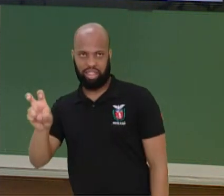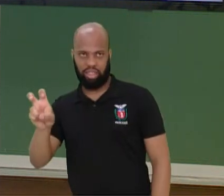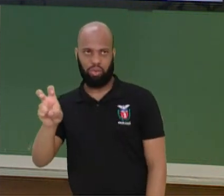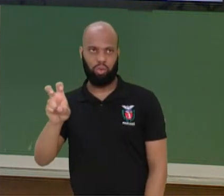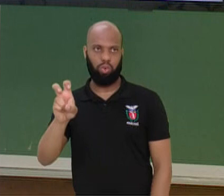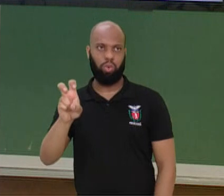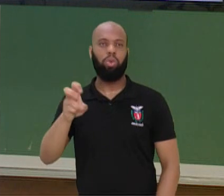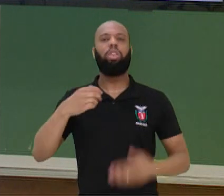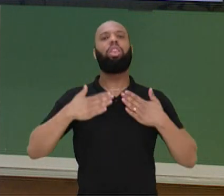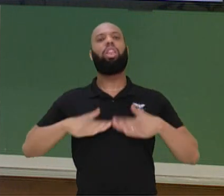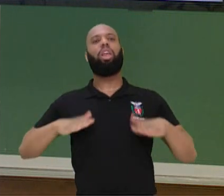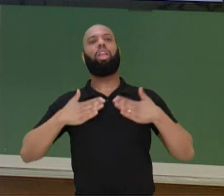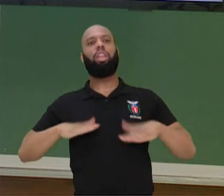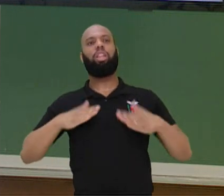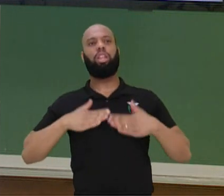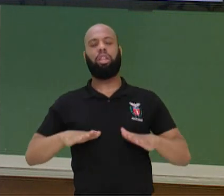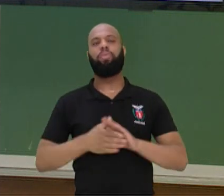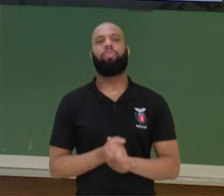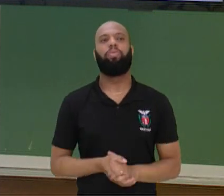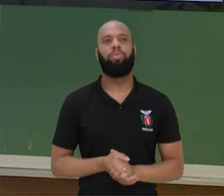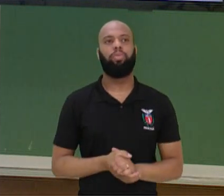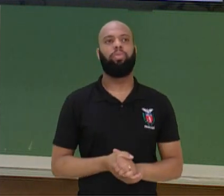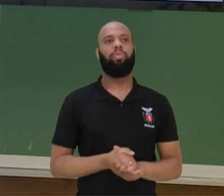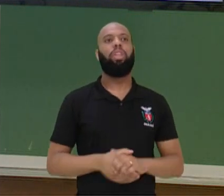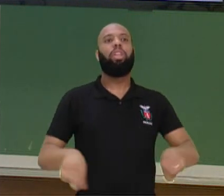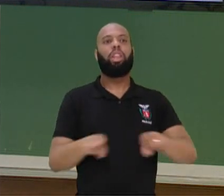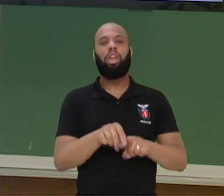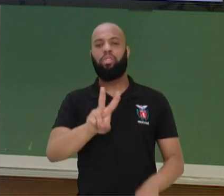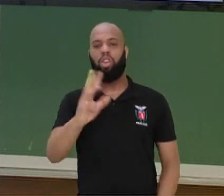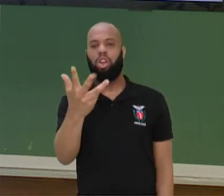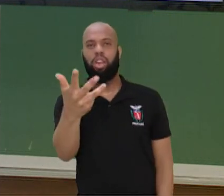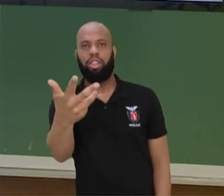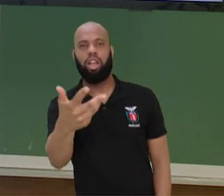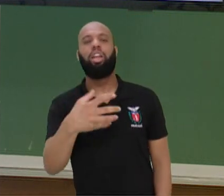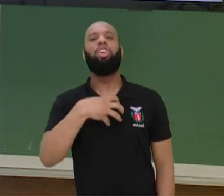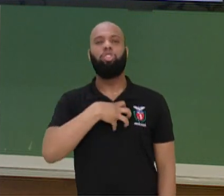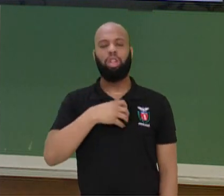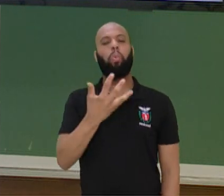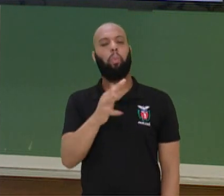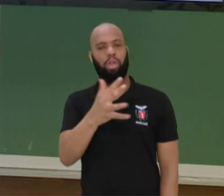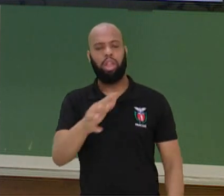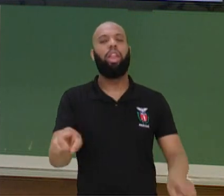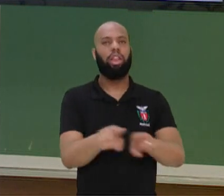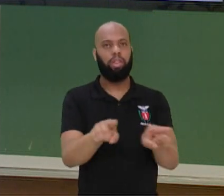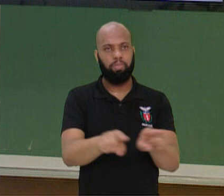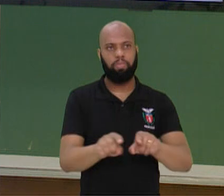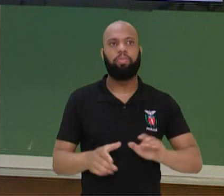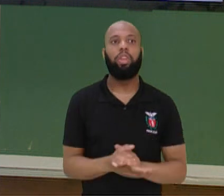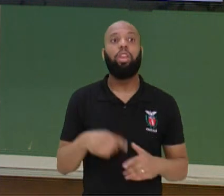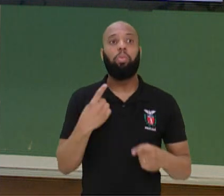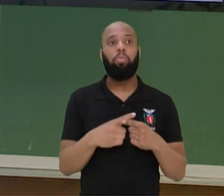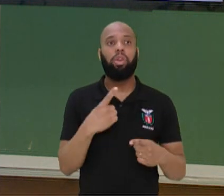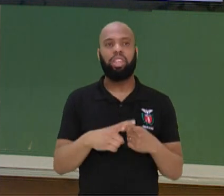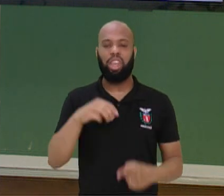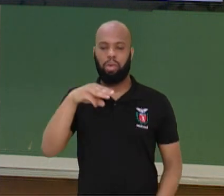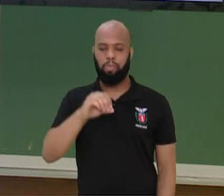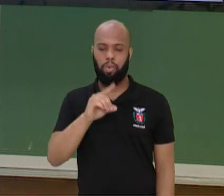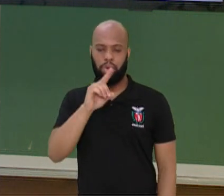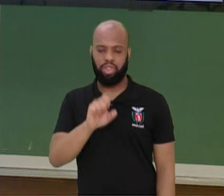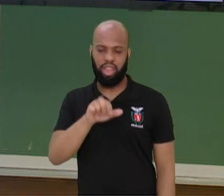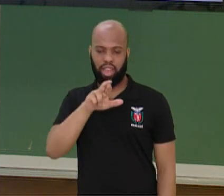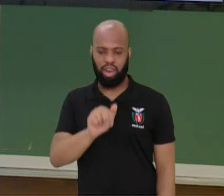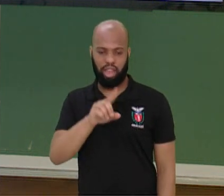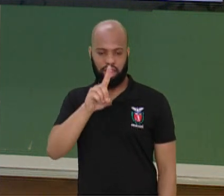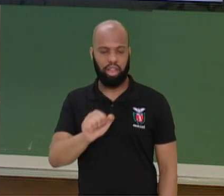maior em relação aos métodos vistos anteriormente. E velocidade de execução também moderada. Lembrando que essa velocidade